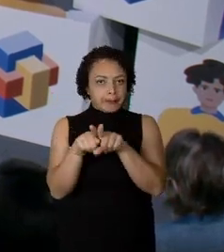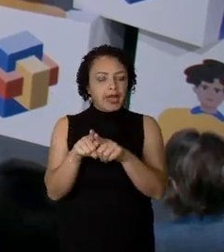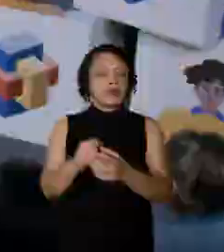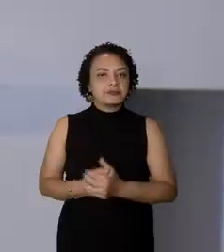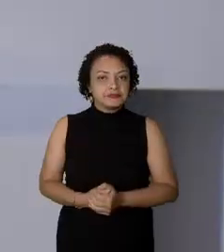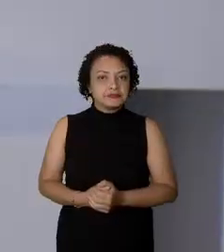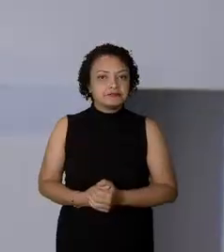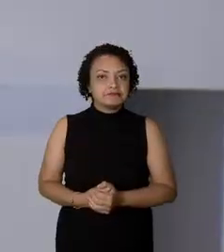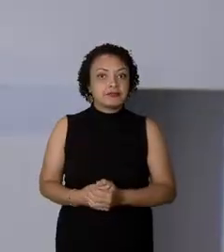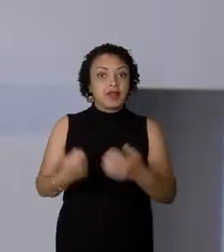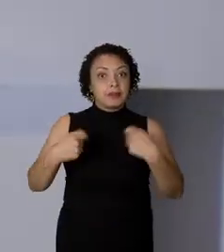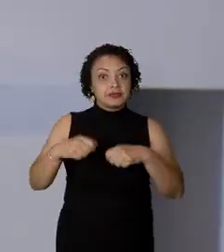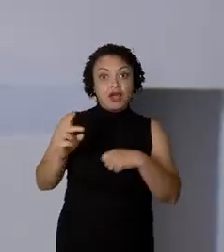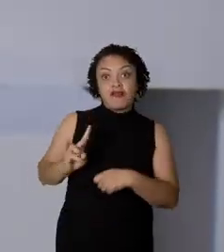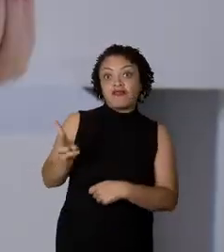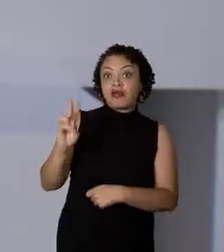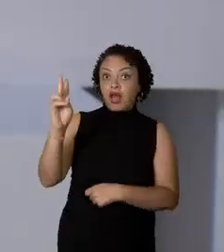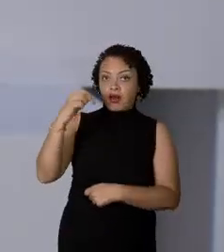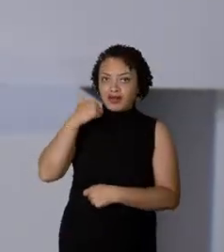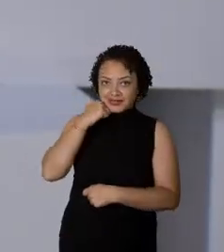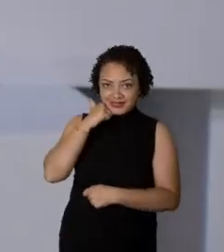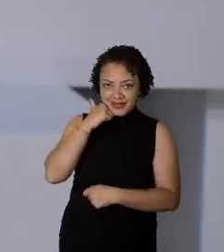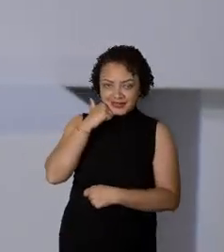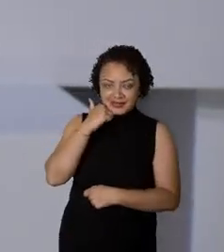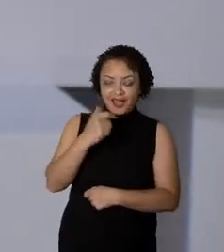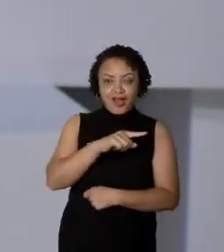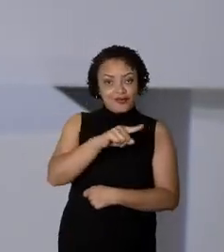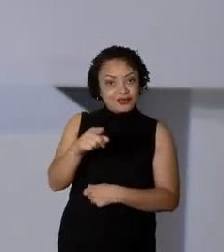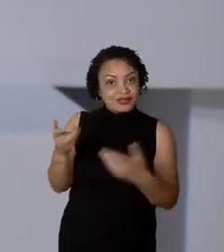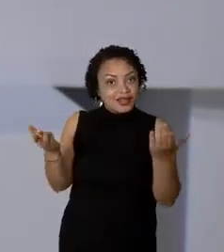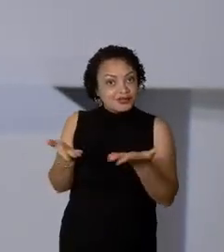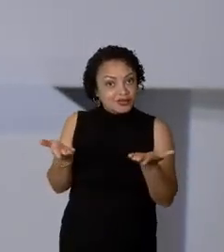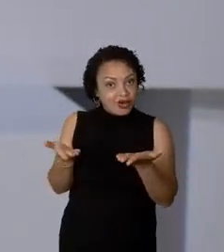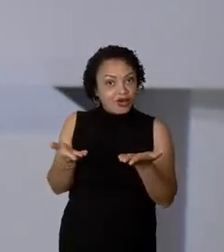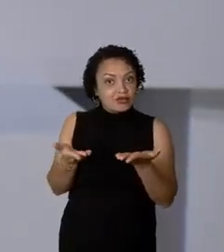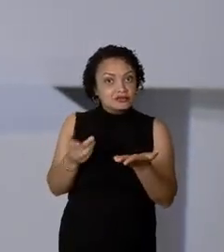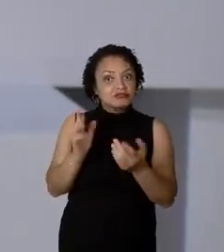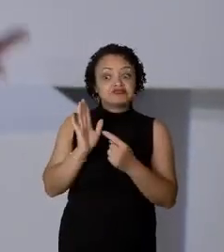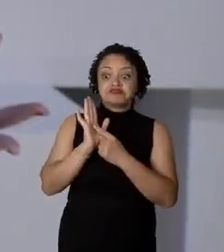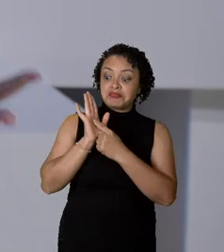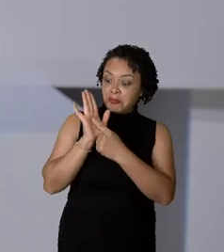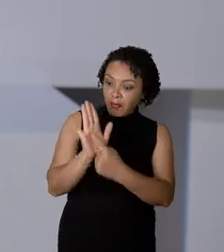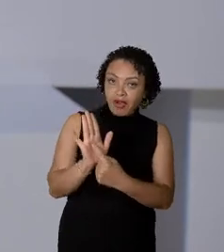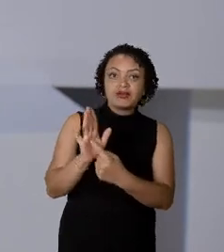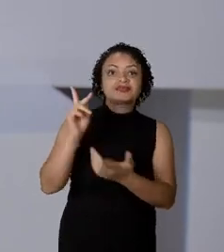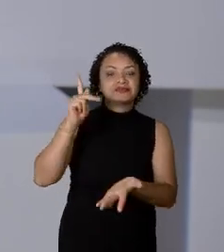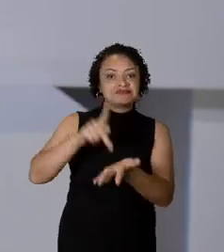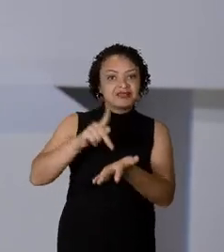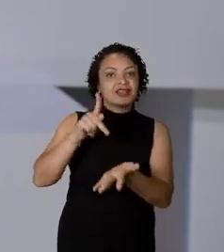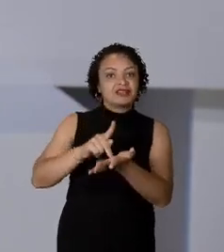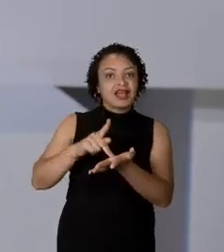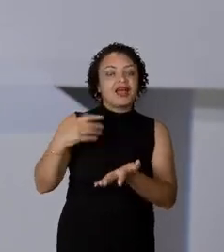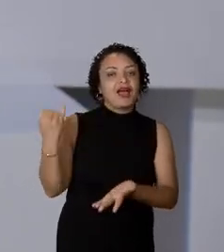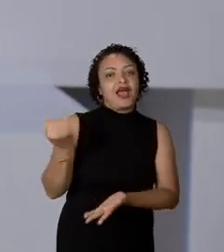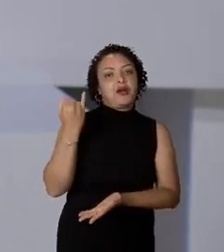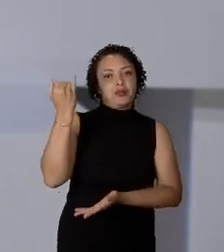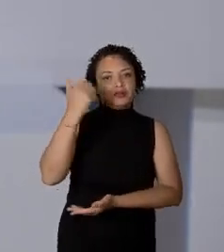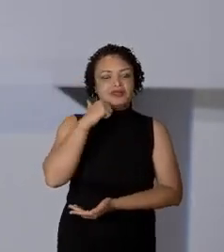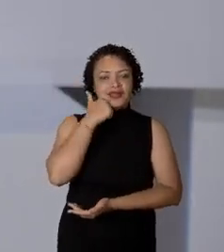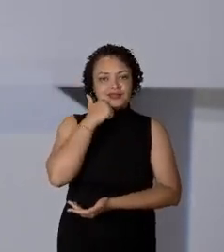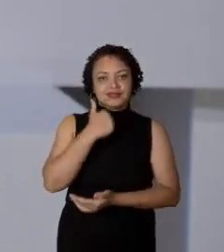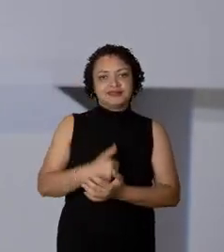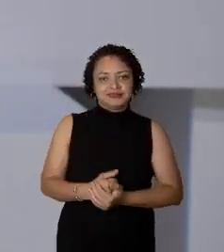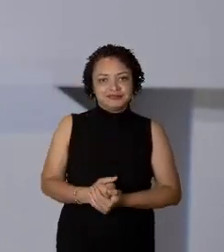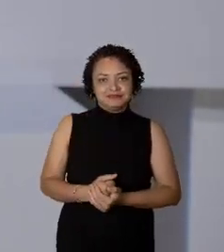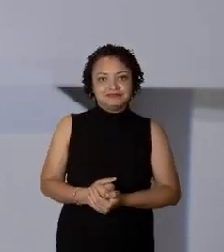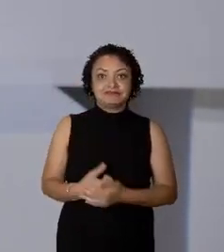É a valorização da ciência. E vocês hoje são mostram concretamente a importância da ciência.